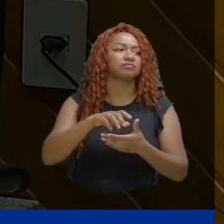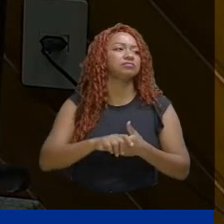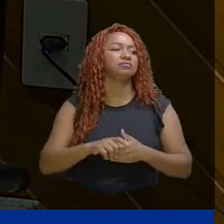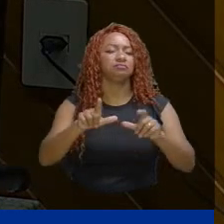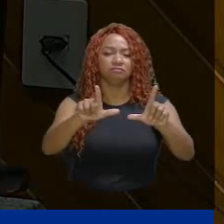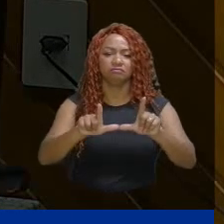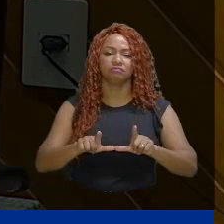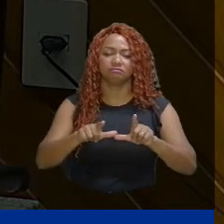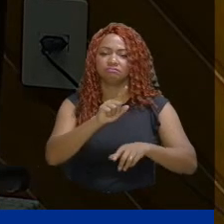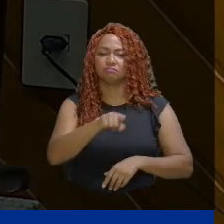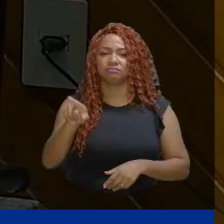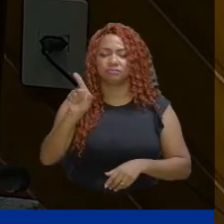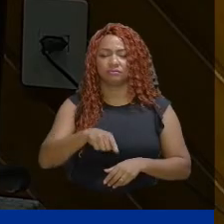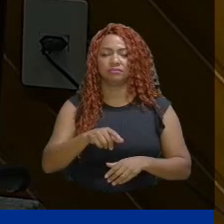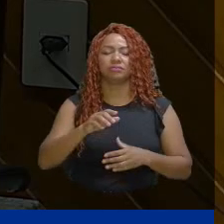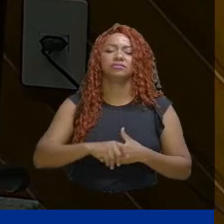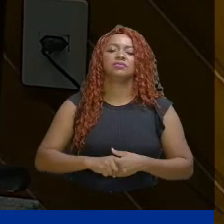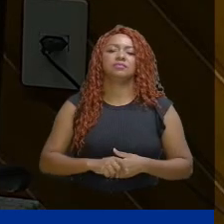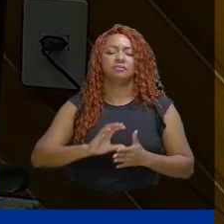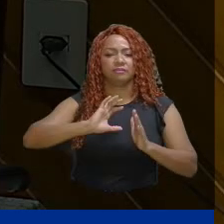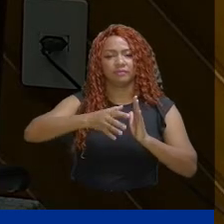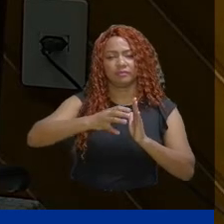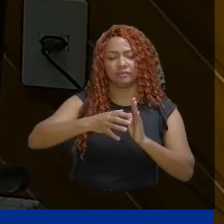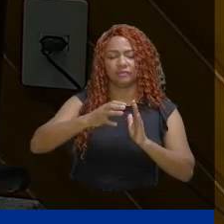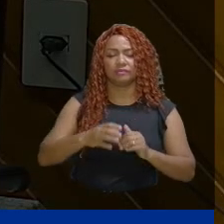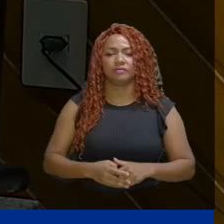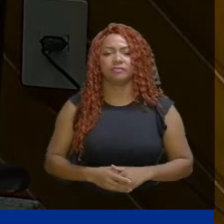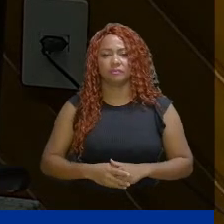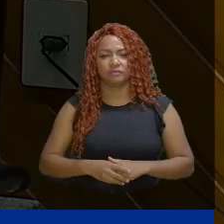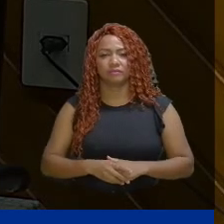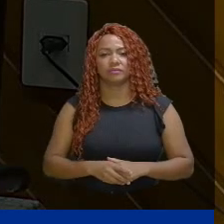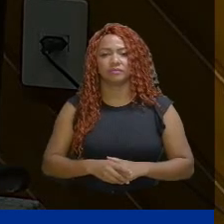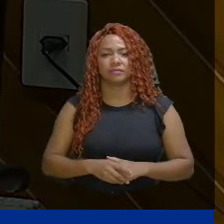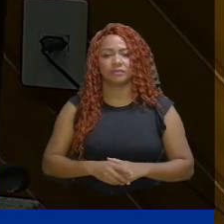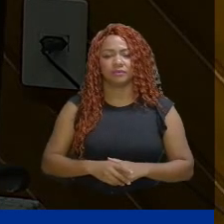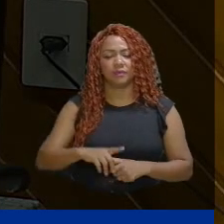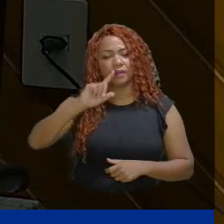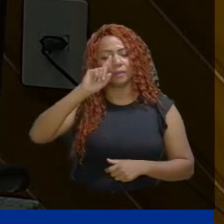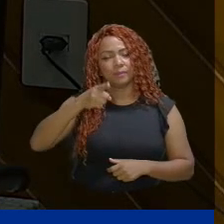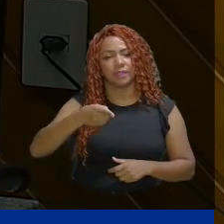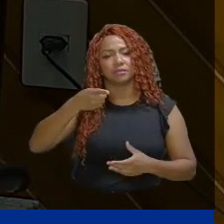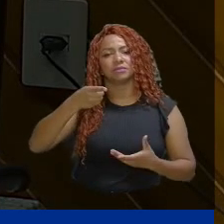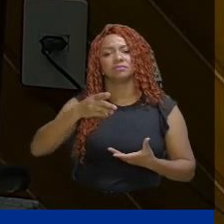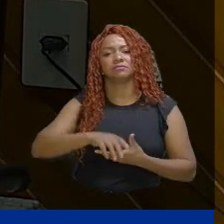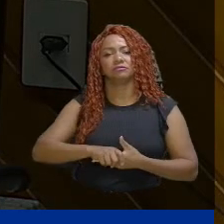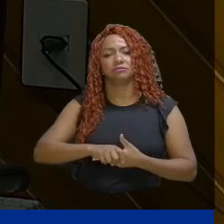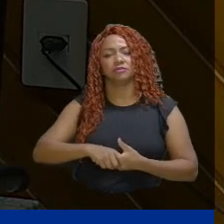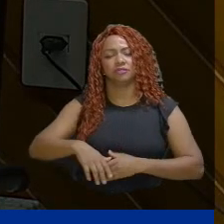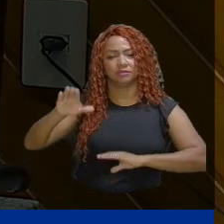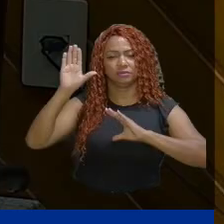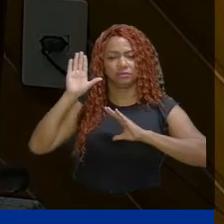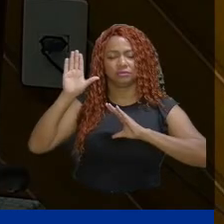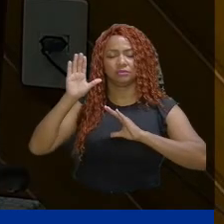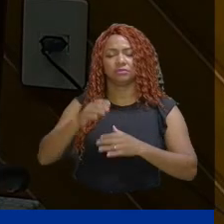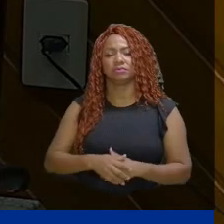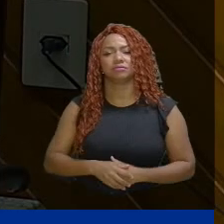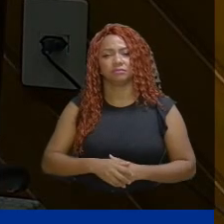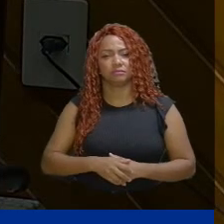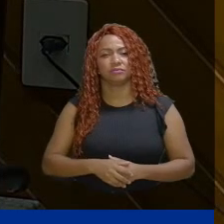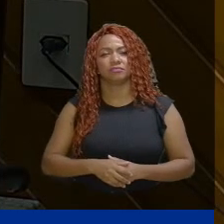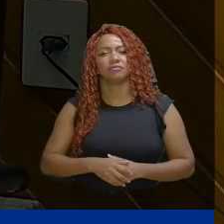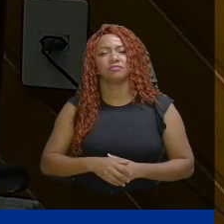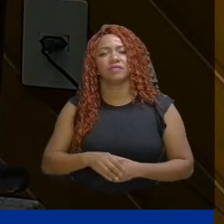de irregularidade de atos partidários, o DRAP, diplomas e o mandato de candidatos beneficiados. Diante